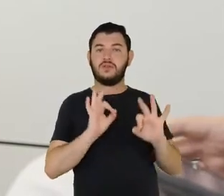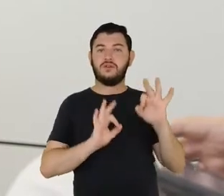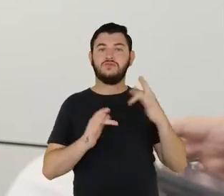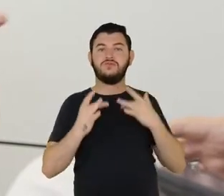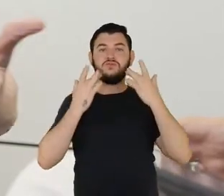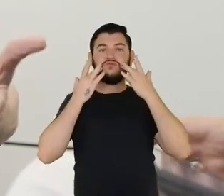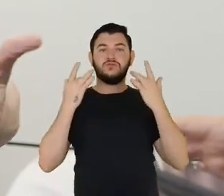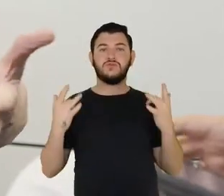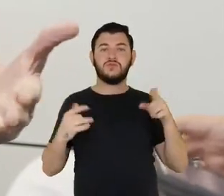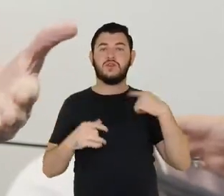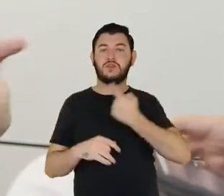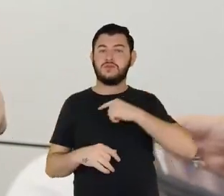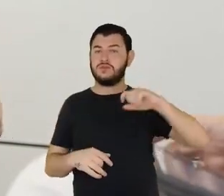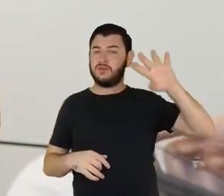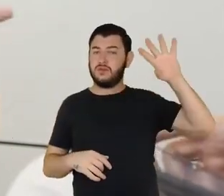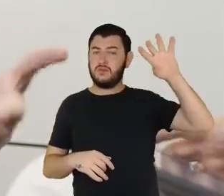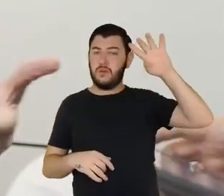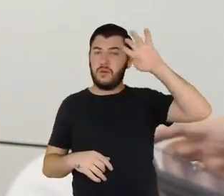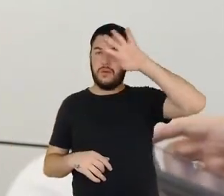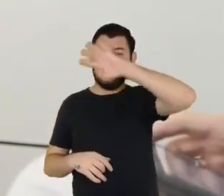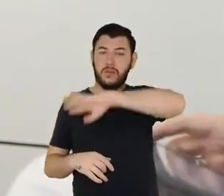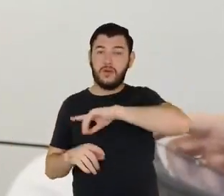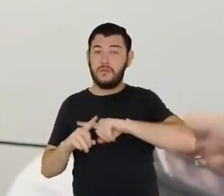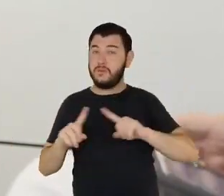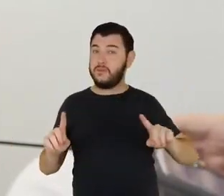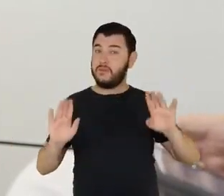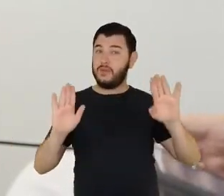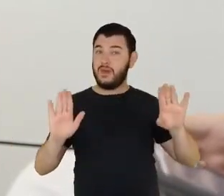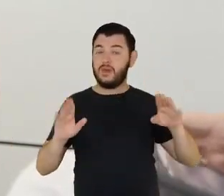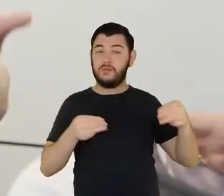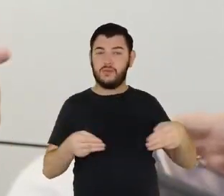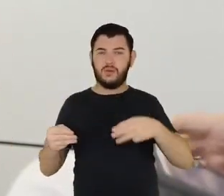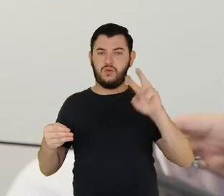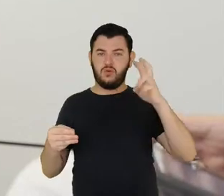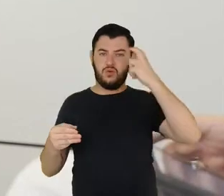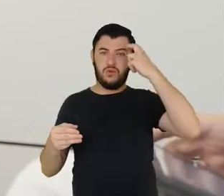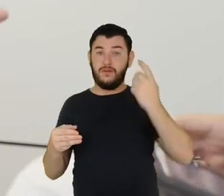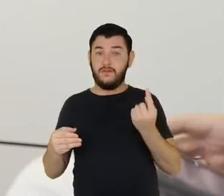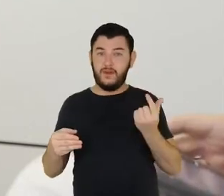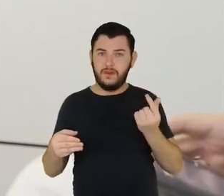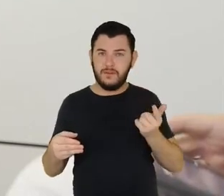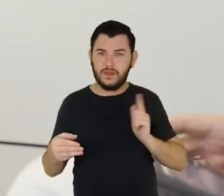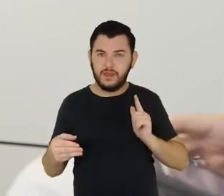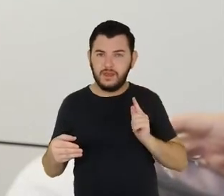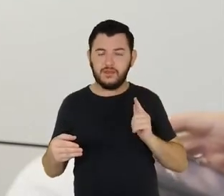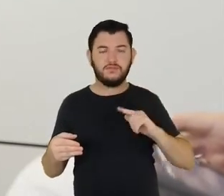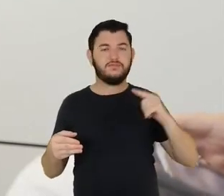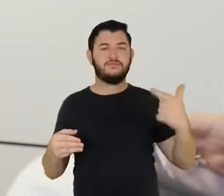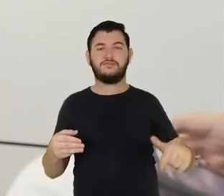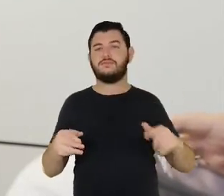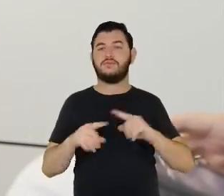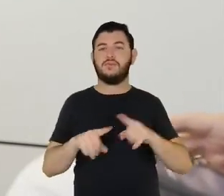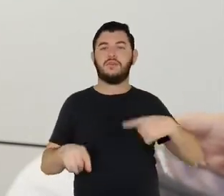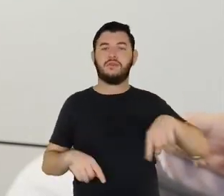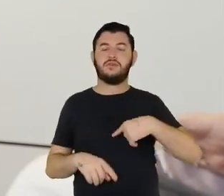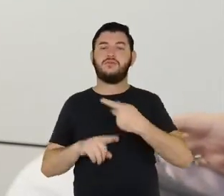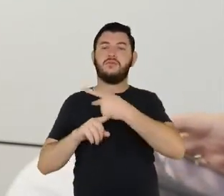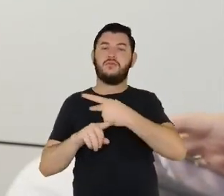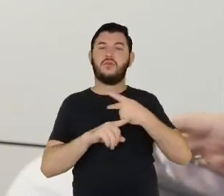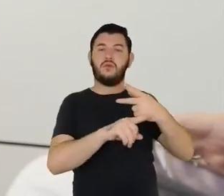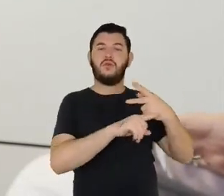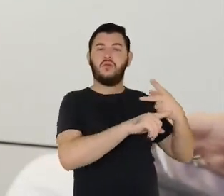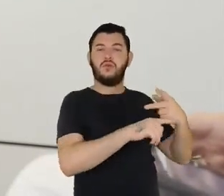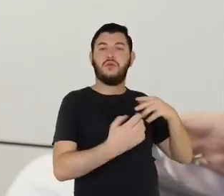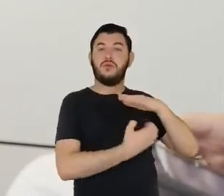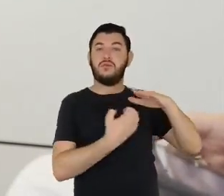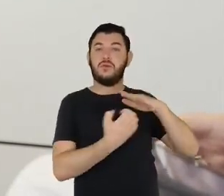uma verba pra gente. A gente tem que correr atrás desses mesmos empresários para ver se eles se convencem que pode pegar um pedacinho dessa